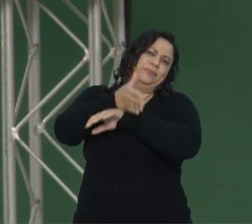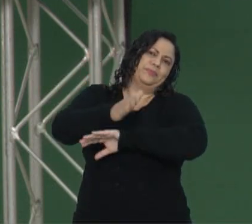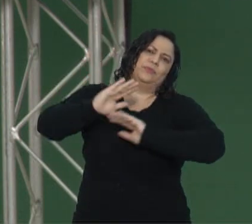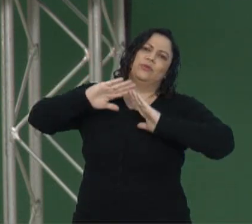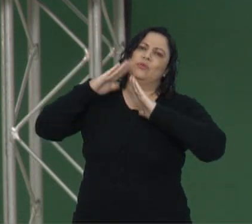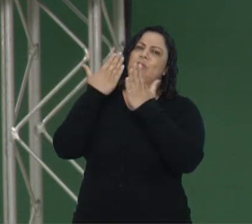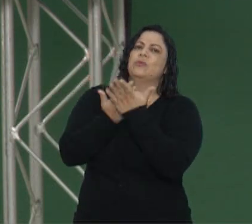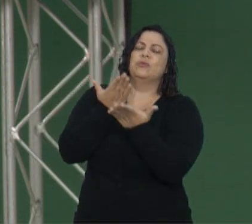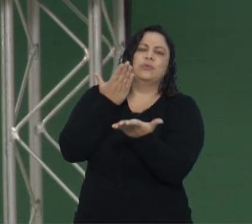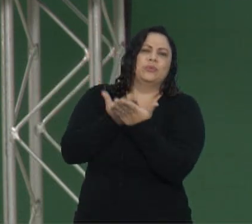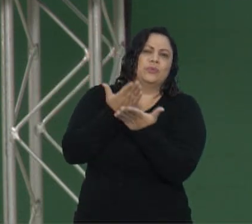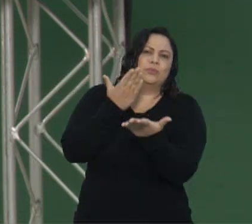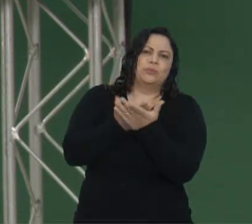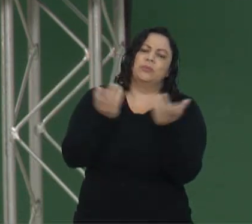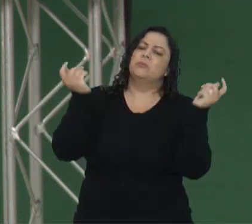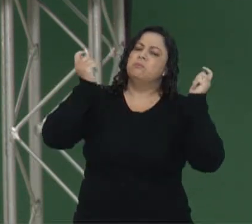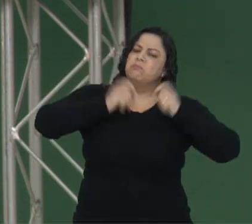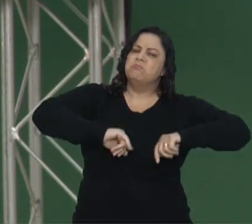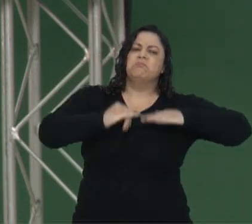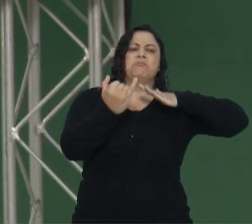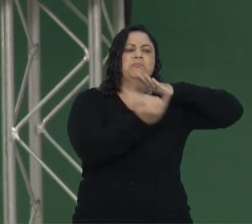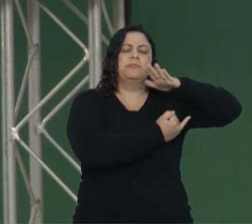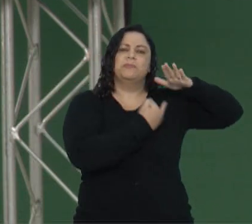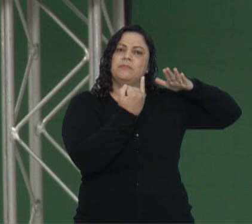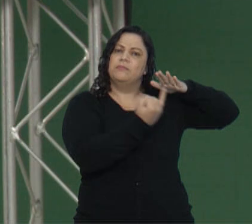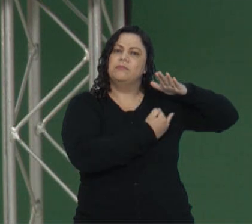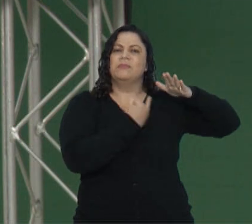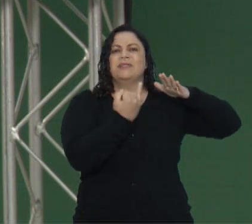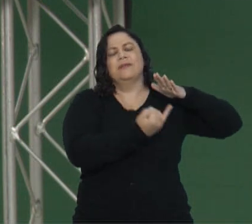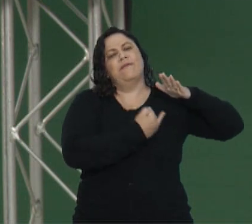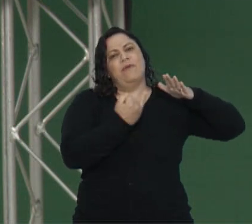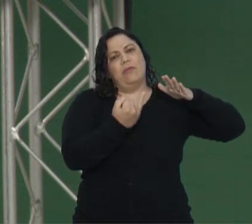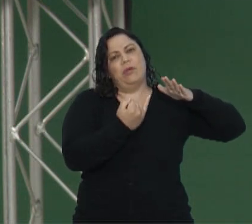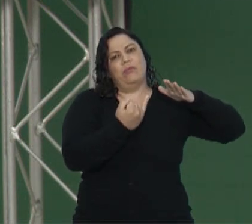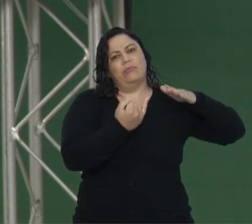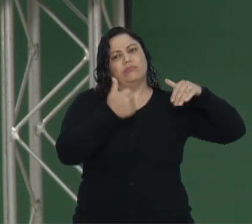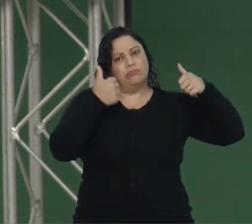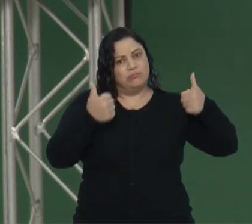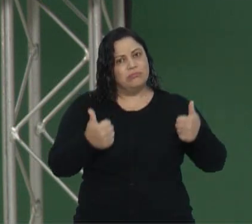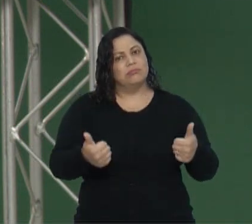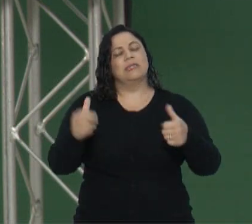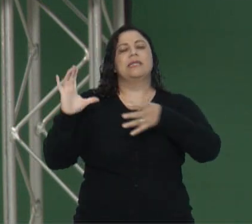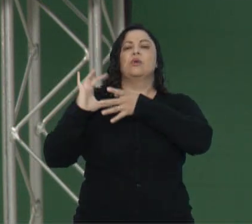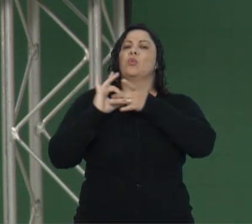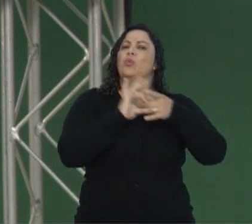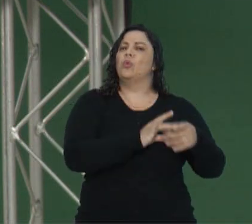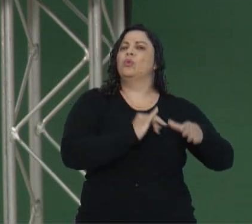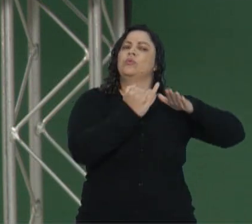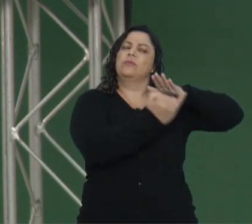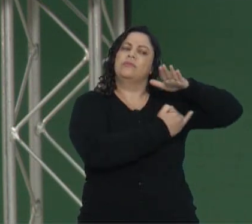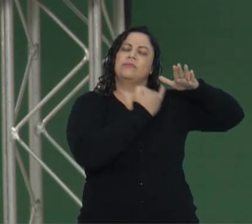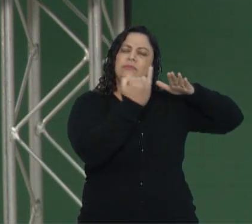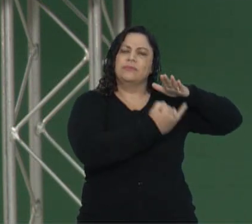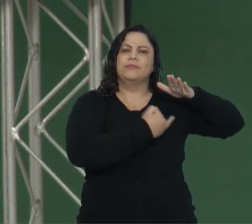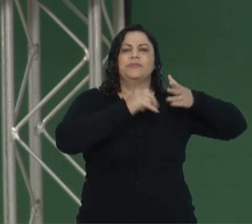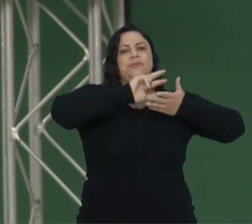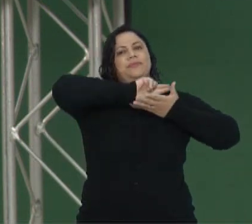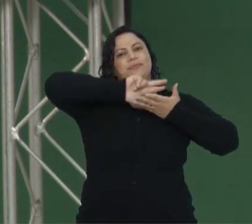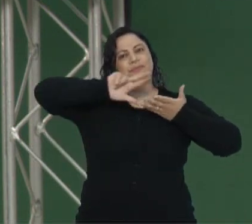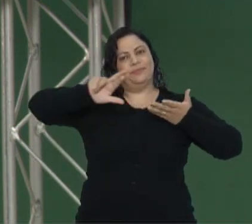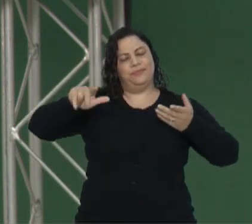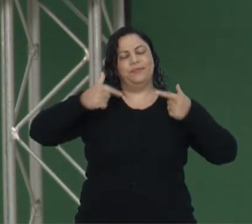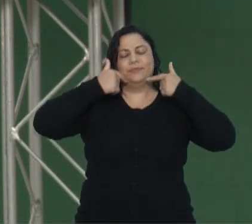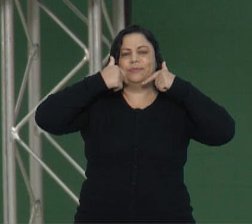e ele vai estar utilizando, isso está dentro de um contexto informal, né? Então, assim, a gente tem uma outra variação